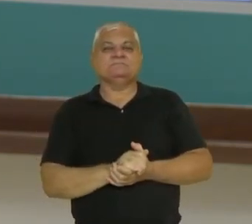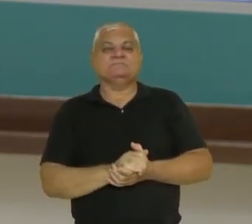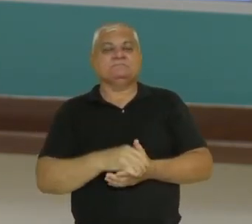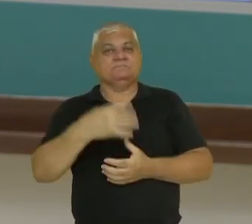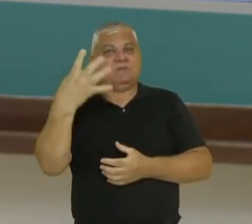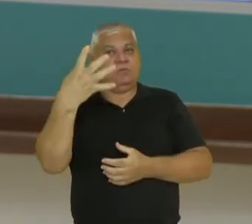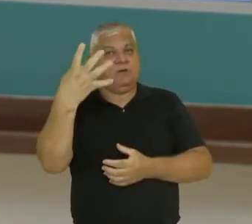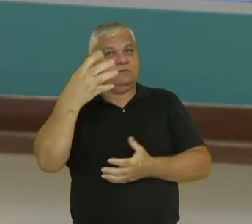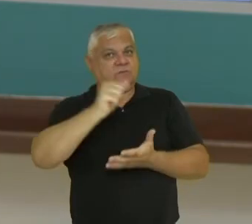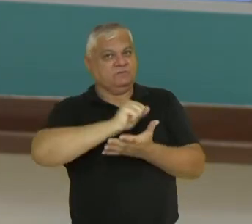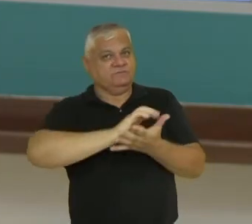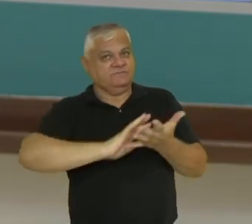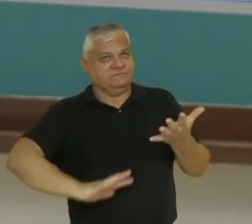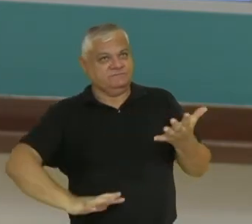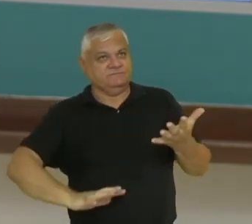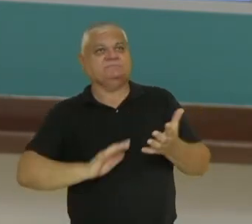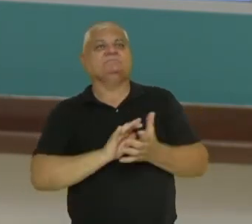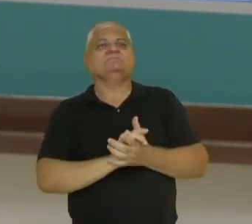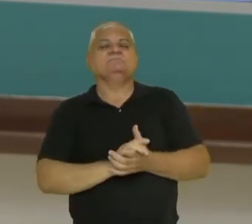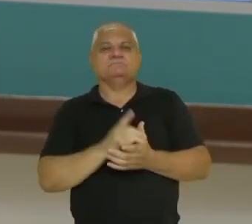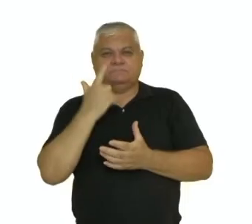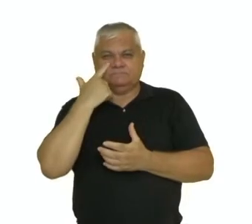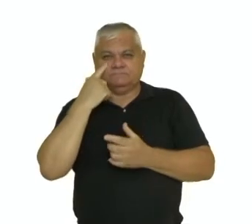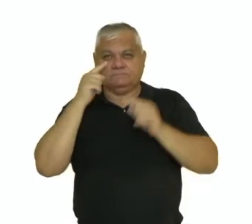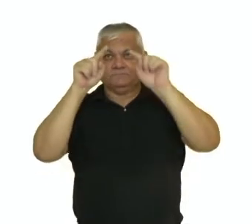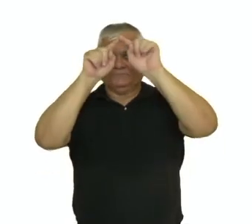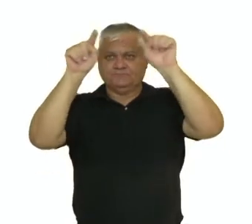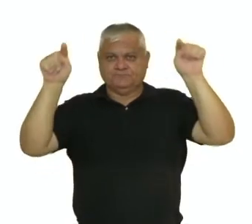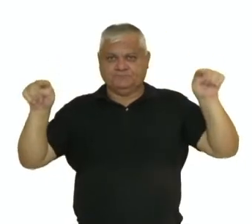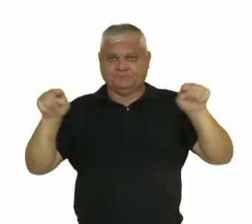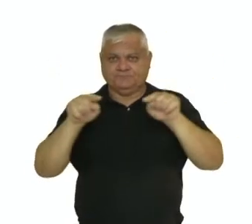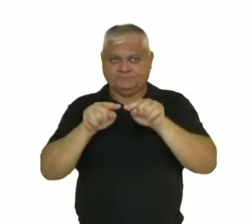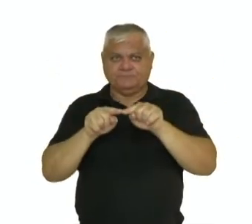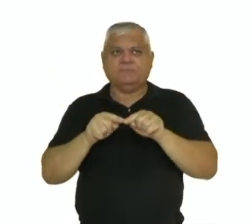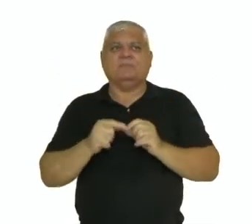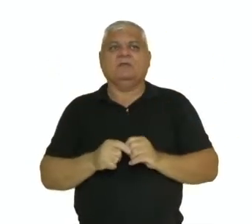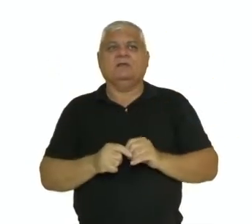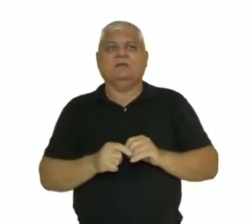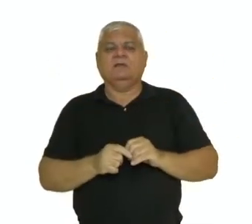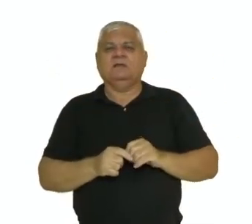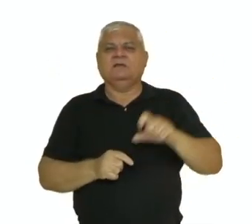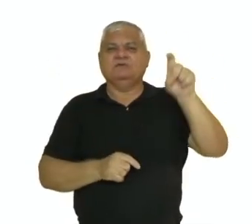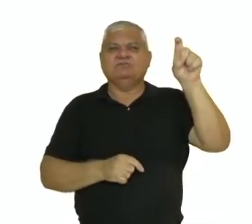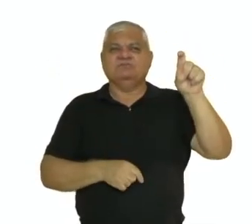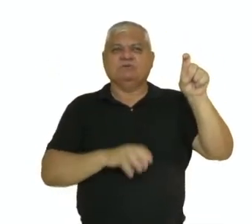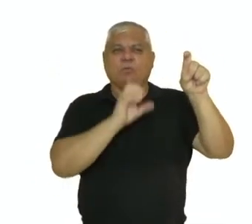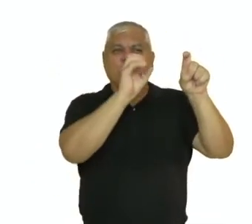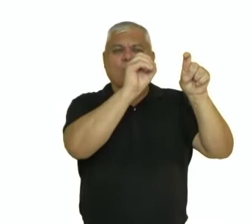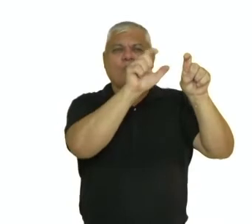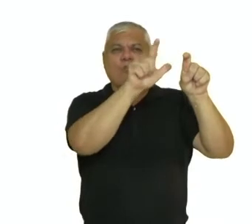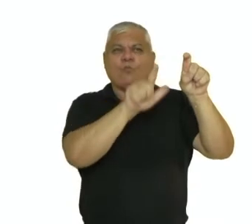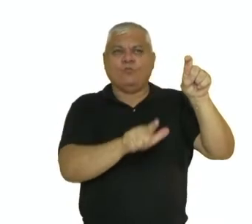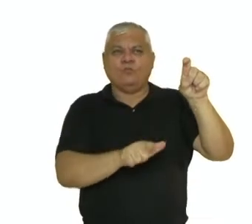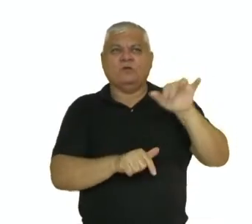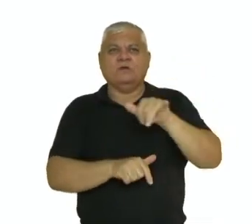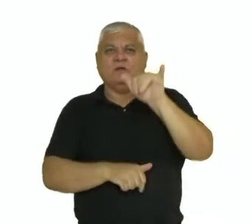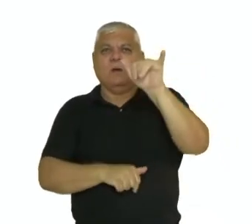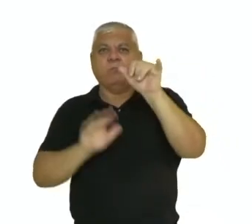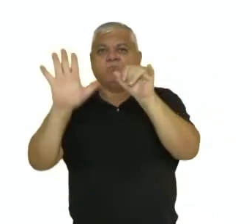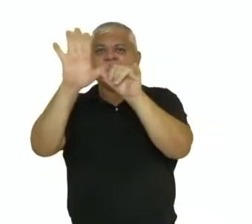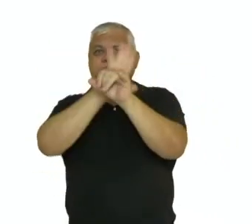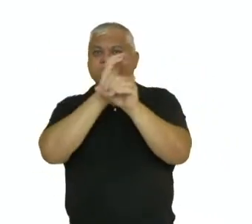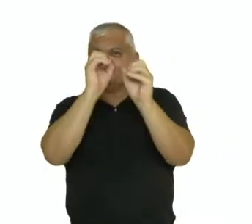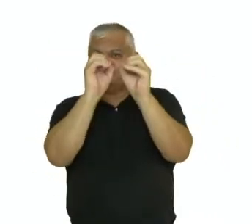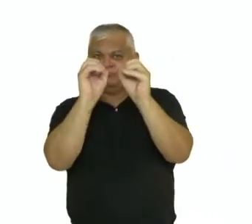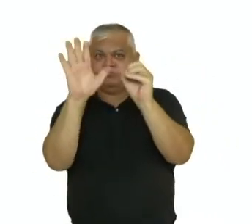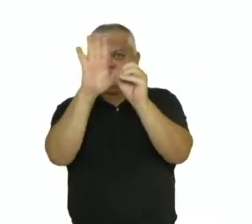Vamos agora para a atividade 4? Então, observe a figura. Supondo que os círculos vazios e cheios, respectivamente,